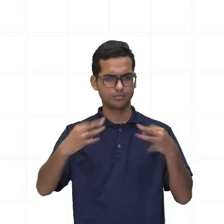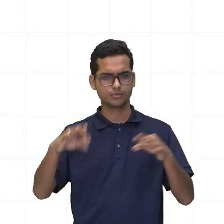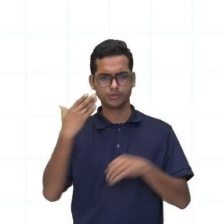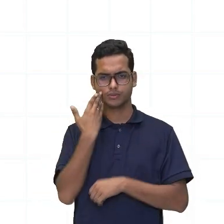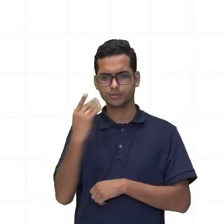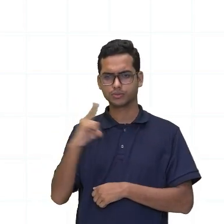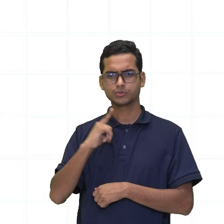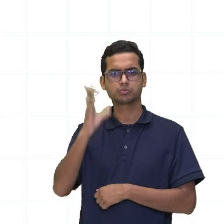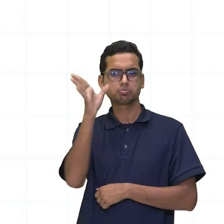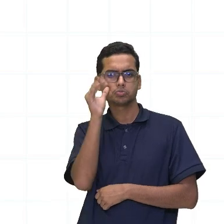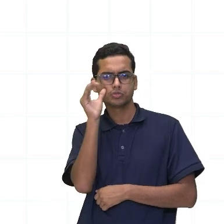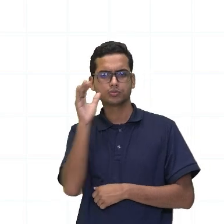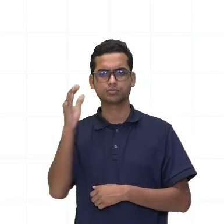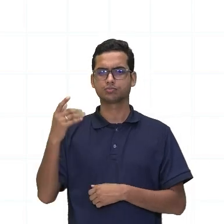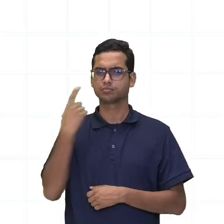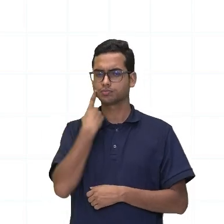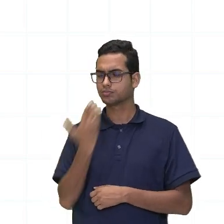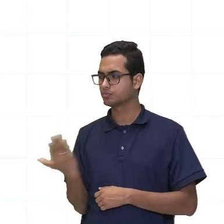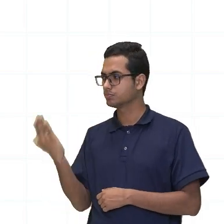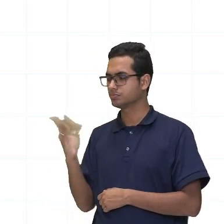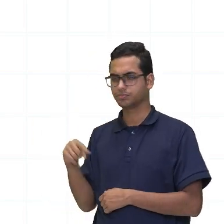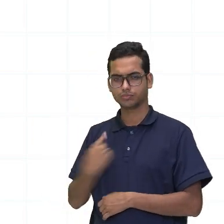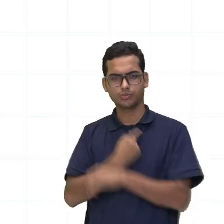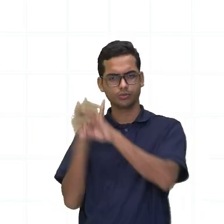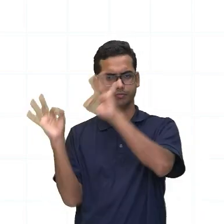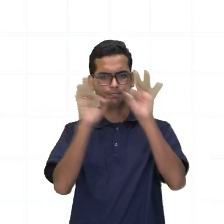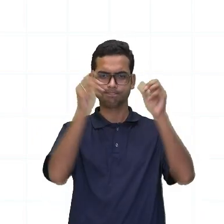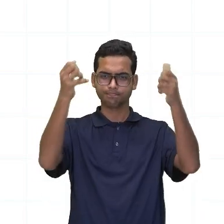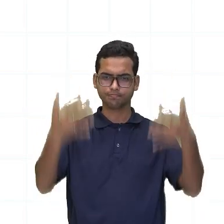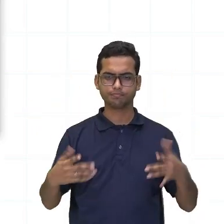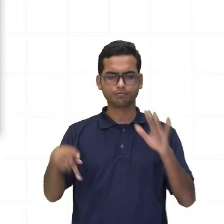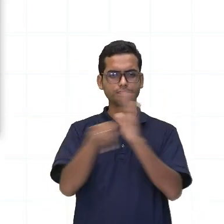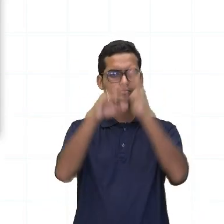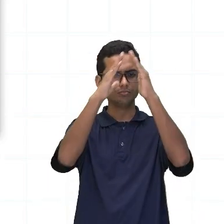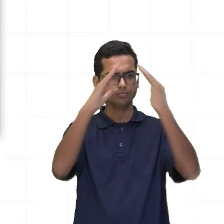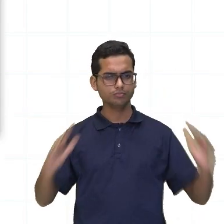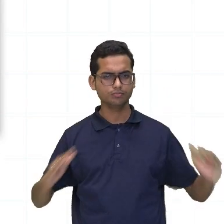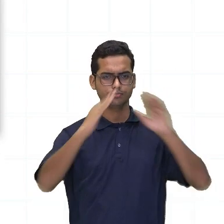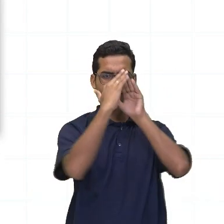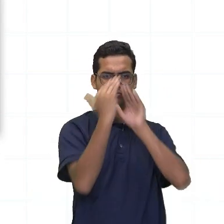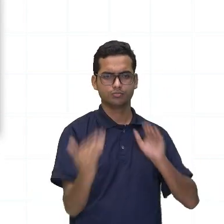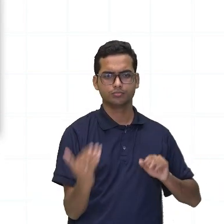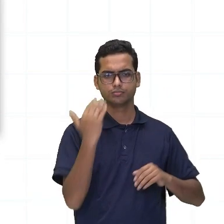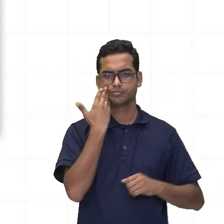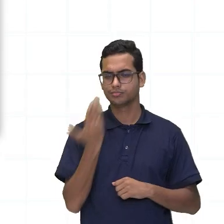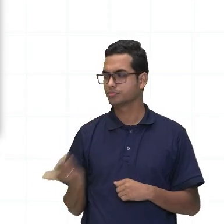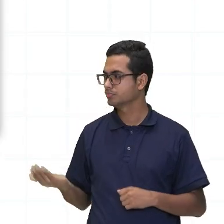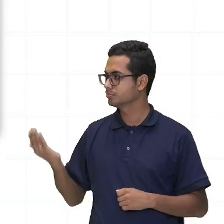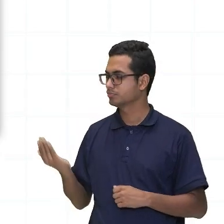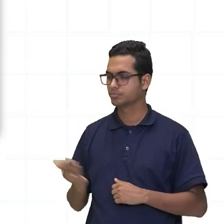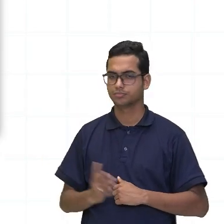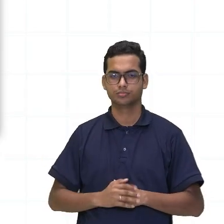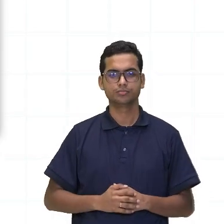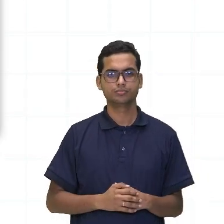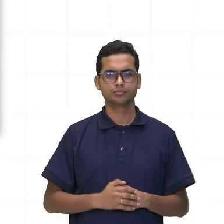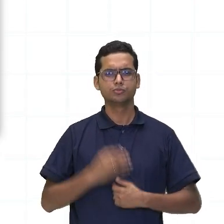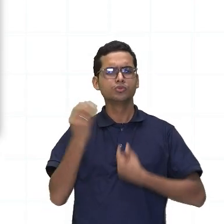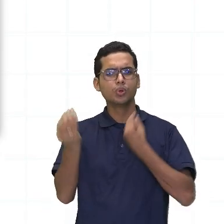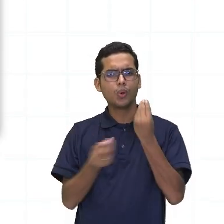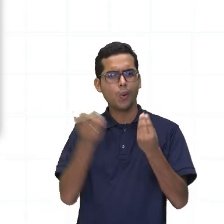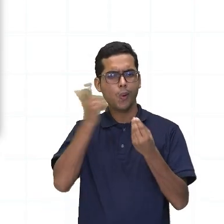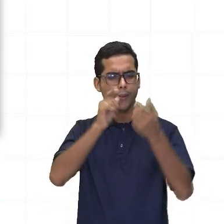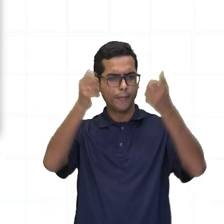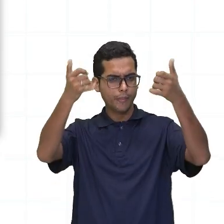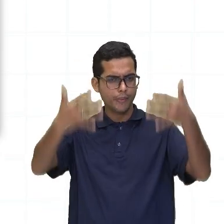algumas curiosidades que podemos falar sobre essas pirâmides do Egito. Vamos ver? Então, o que nós podemos